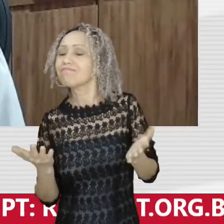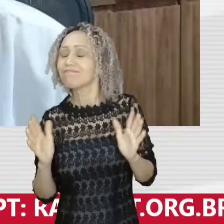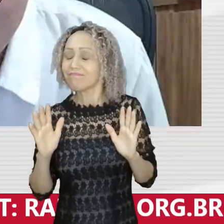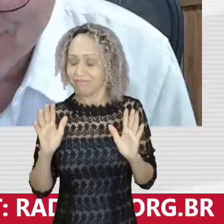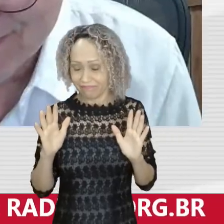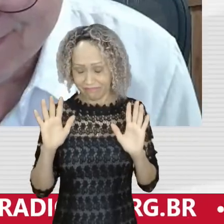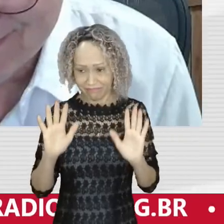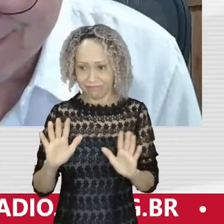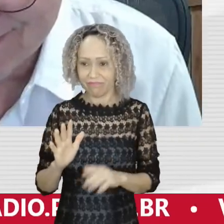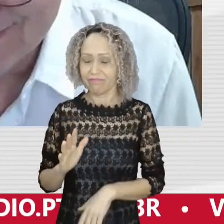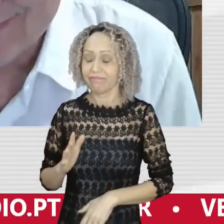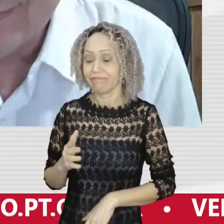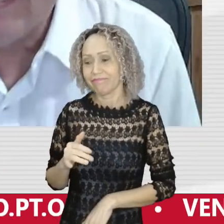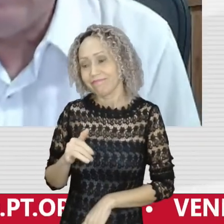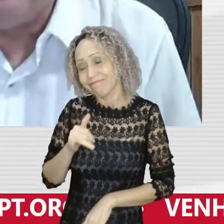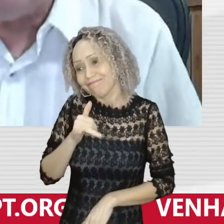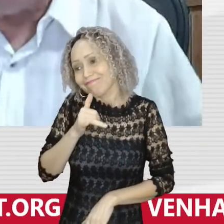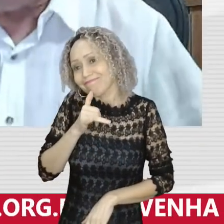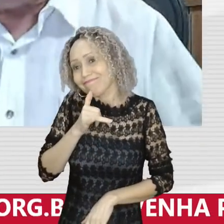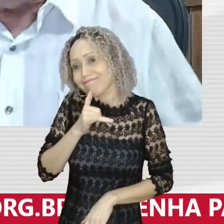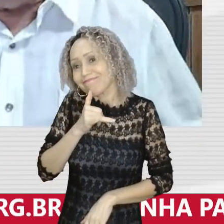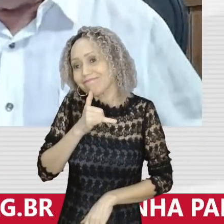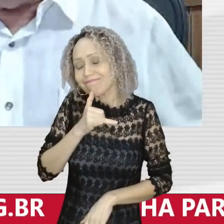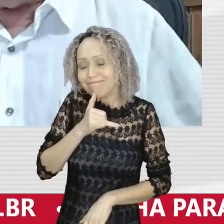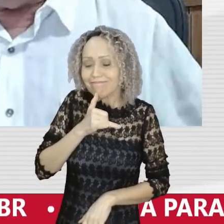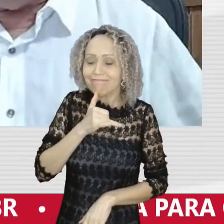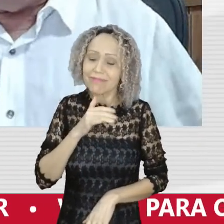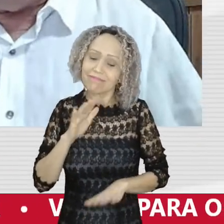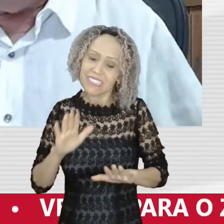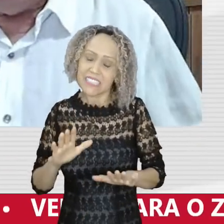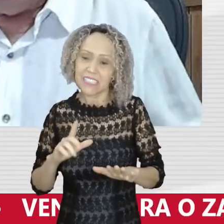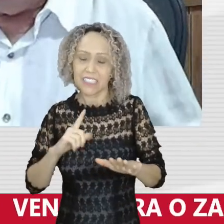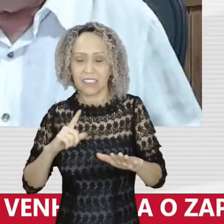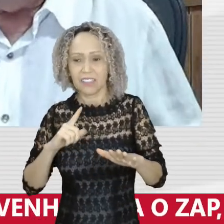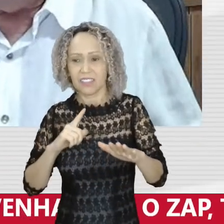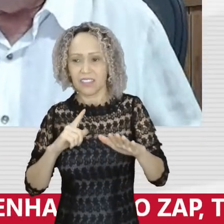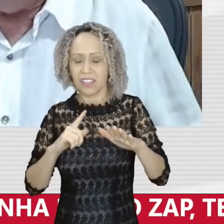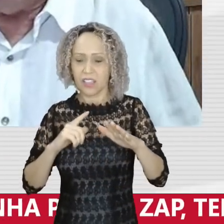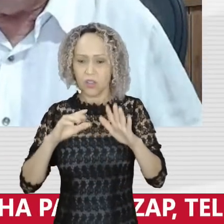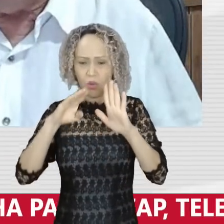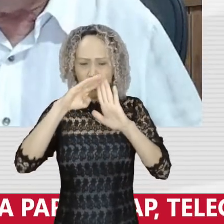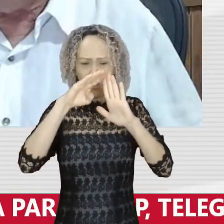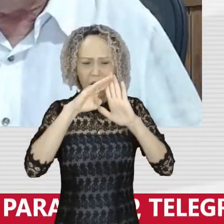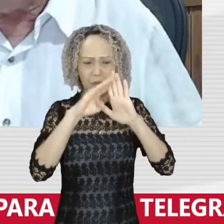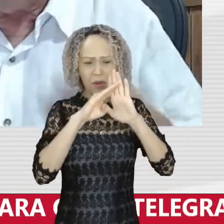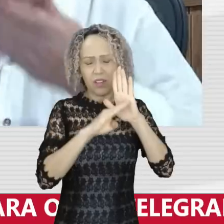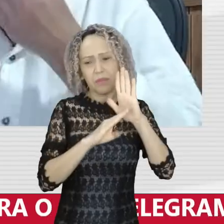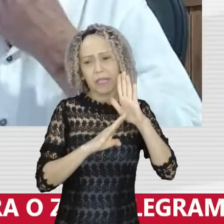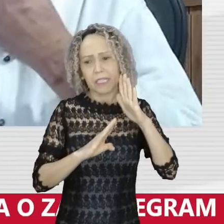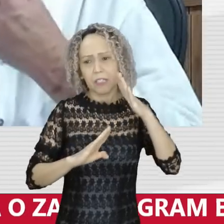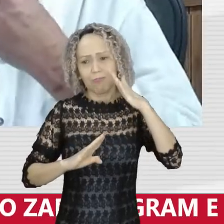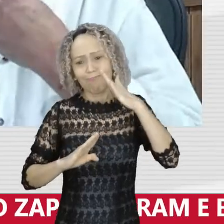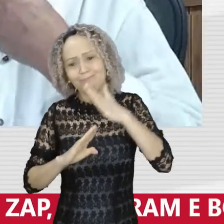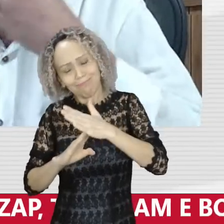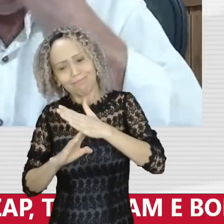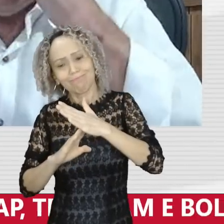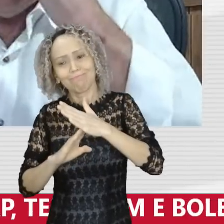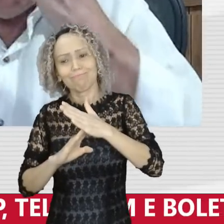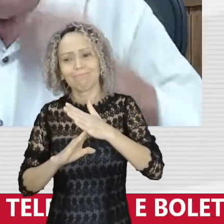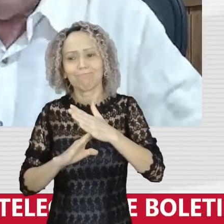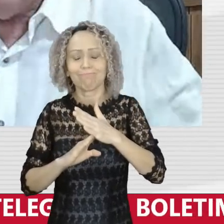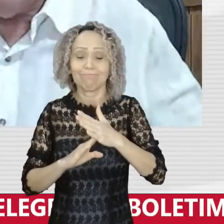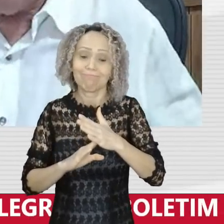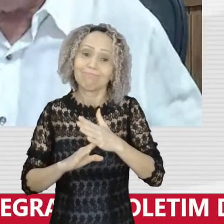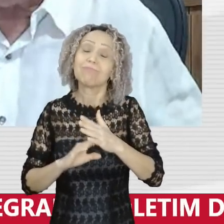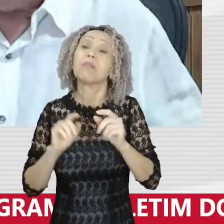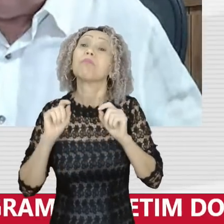Então, infelizmente tem uma limitação na programação devido a esse ambiente que está